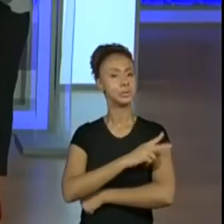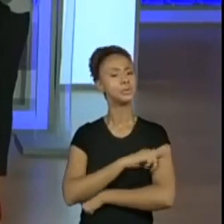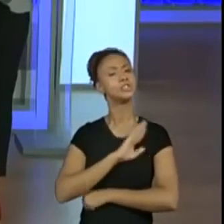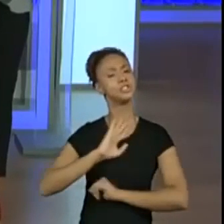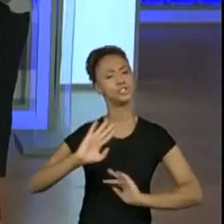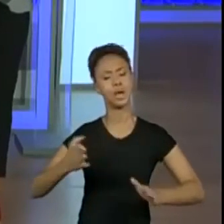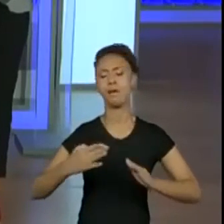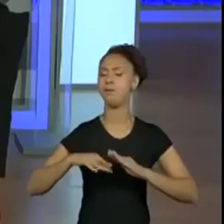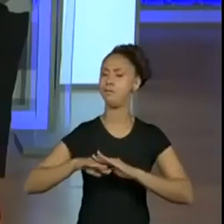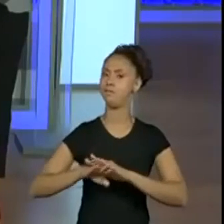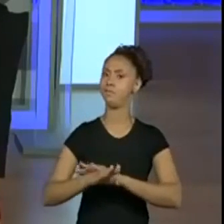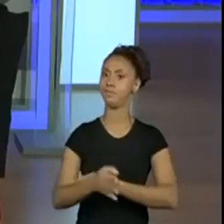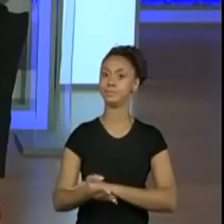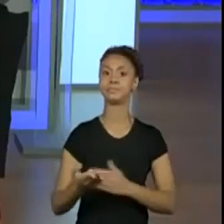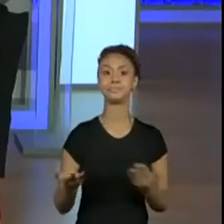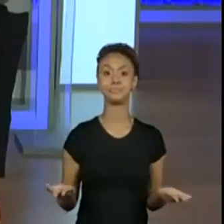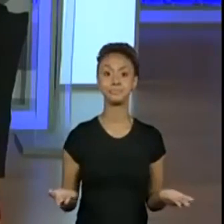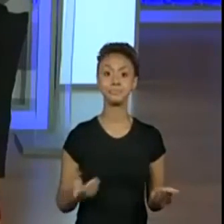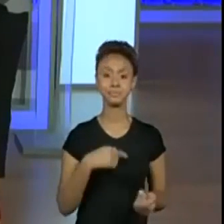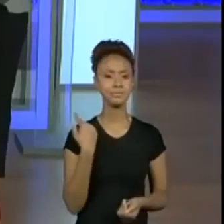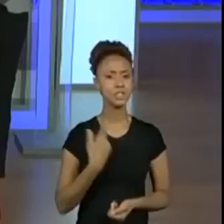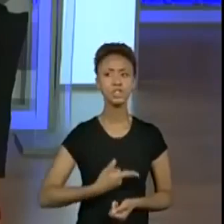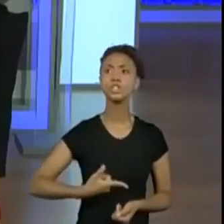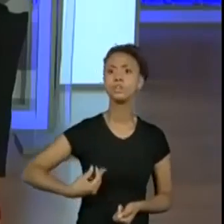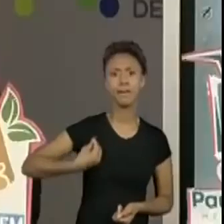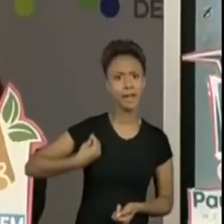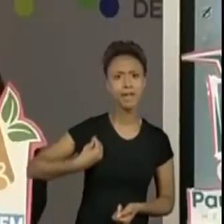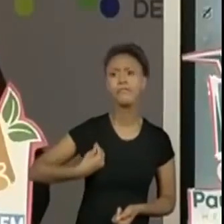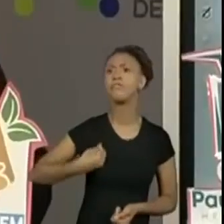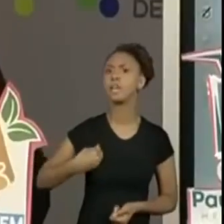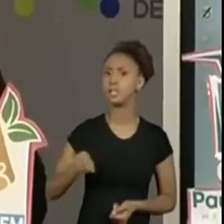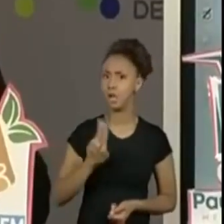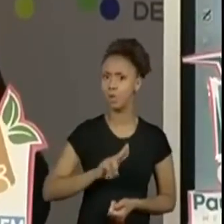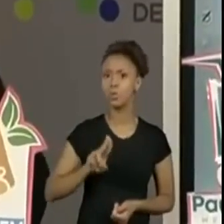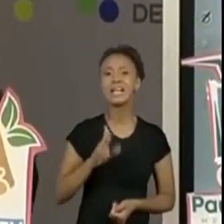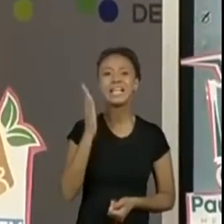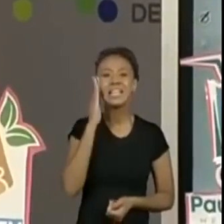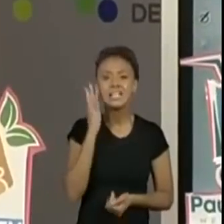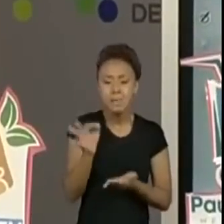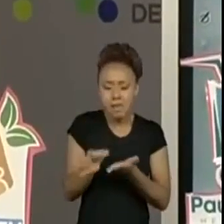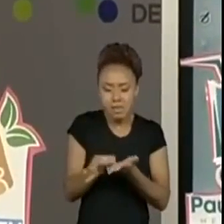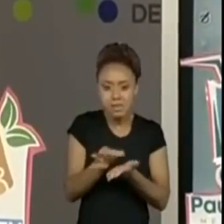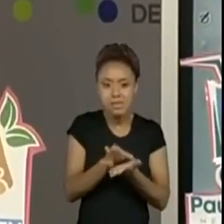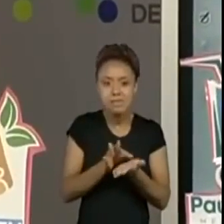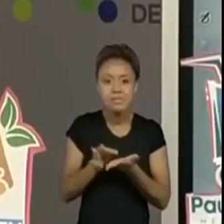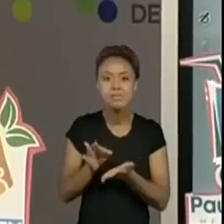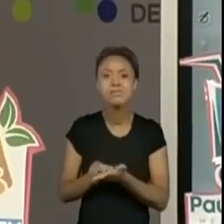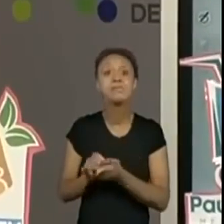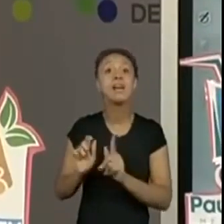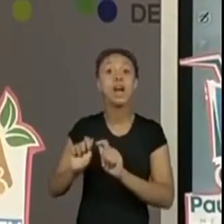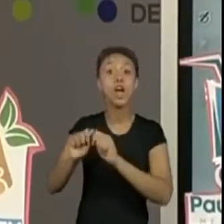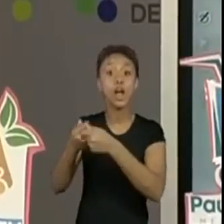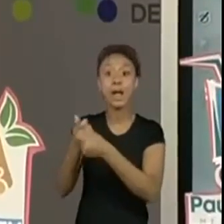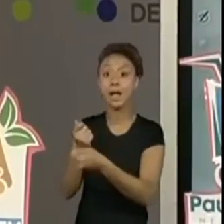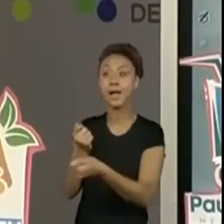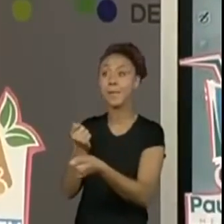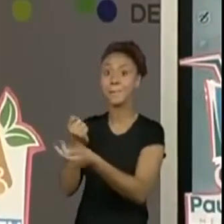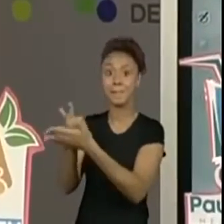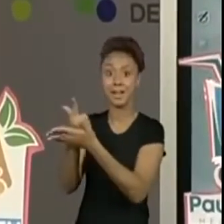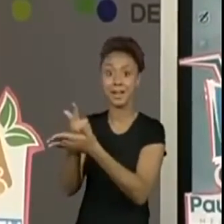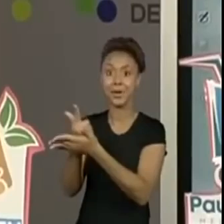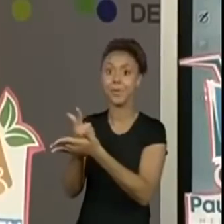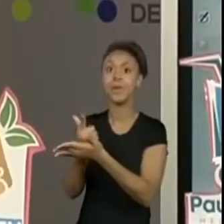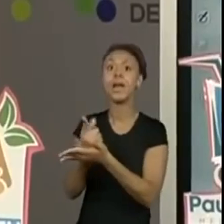acostumado. E no cotidiano nós fazemos muito uso. Sabe aquela moedinha que volta do troco do pão, que você vai